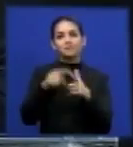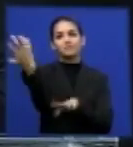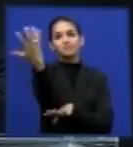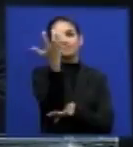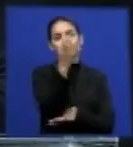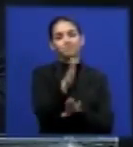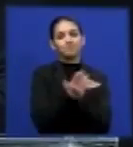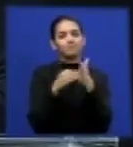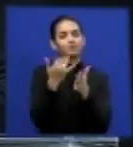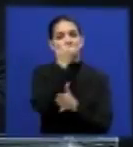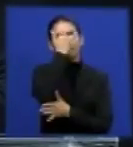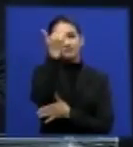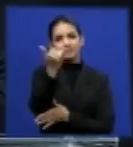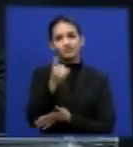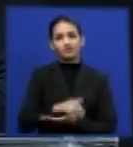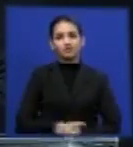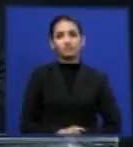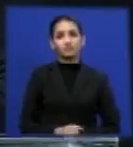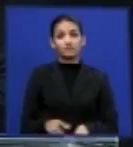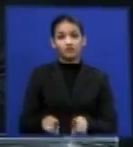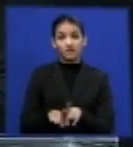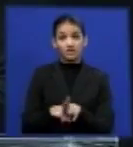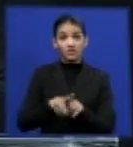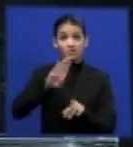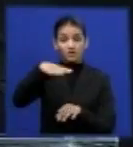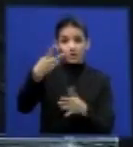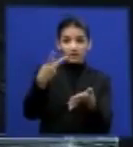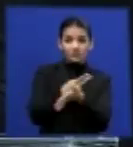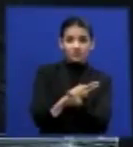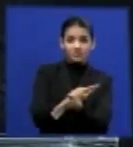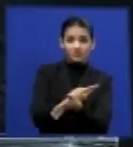senhores que, ao queimar